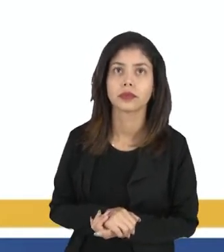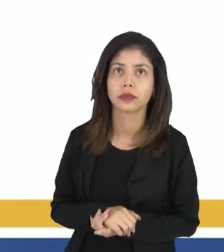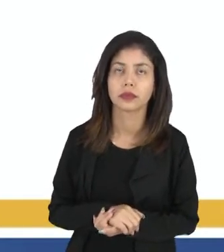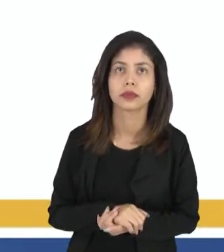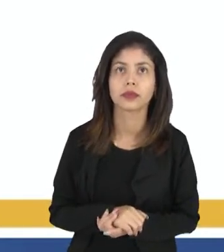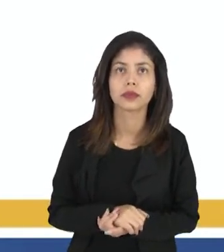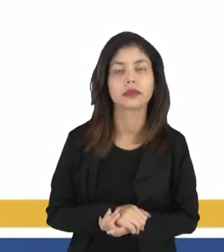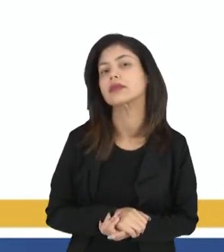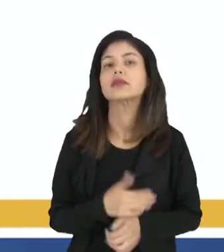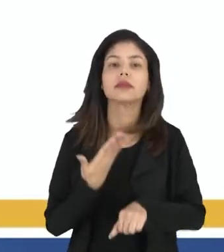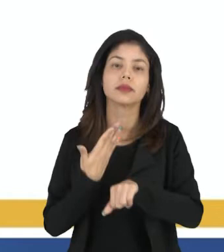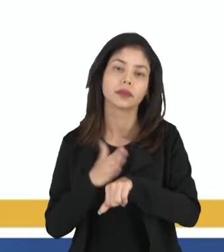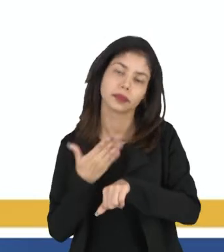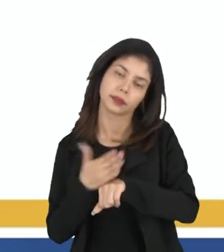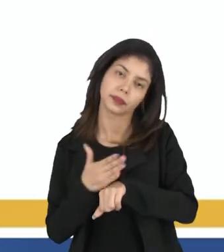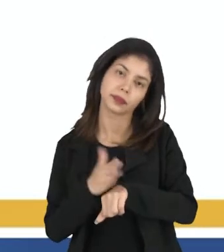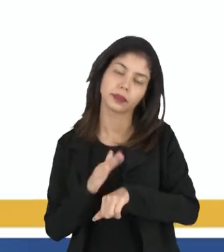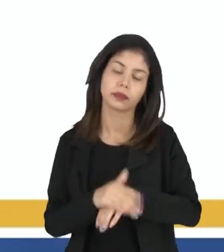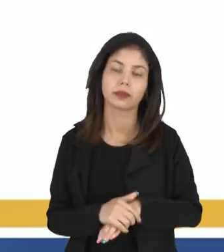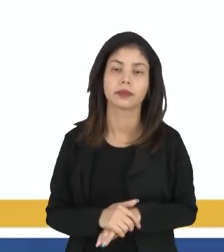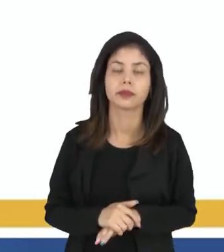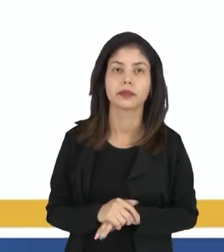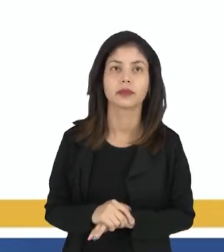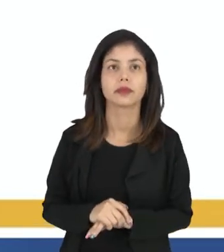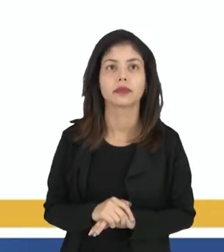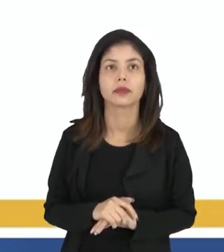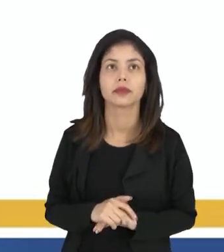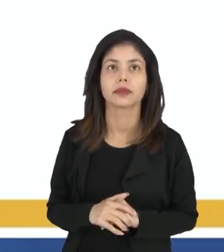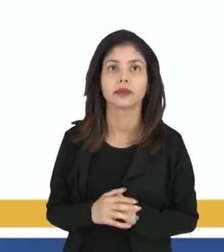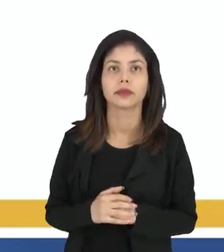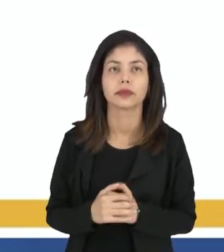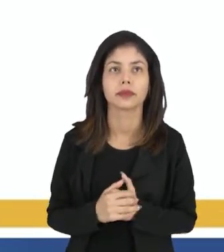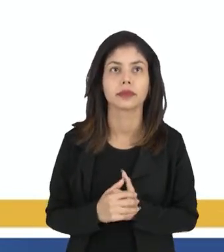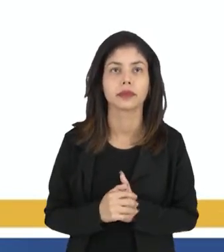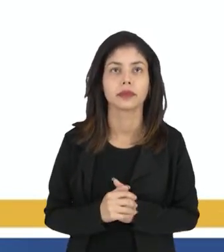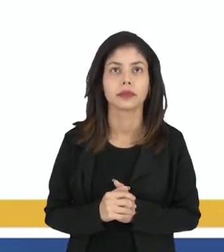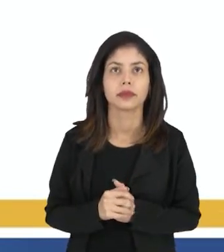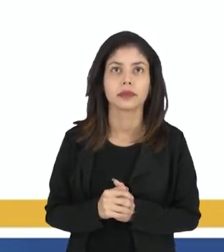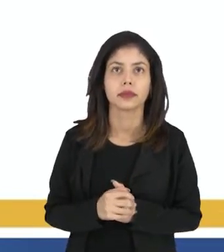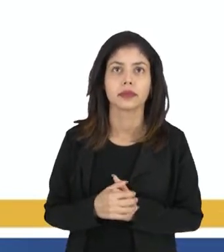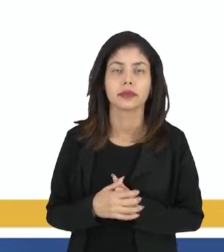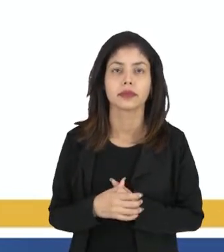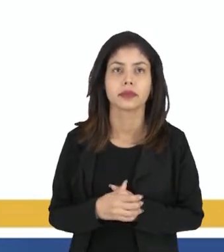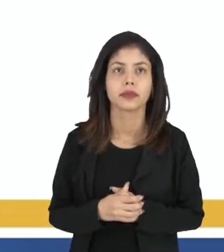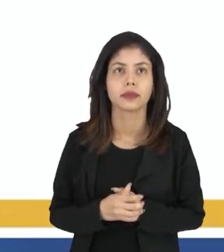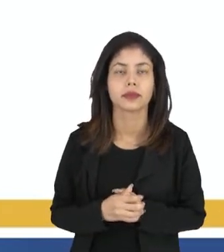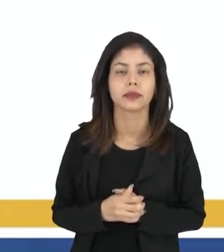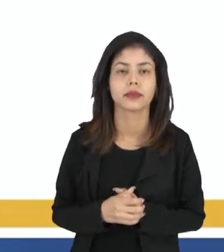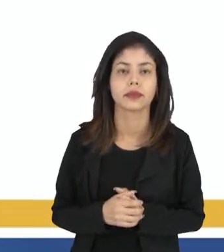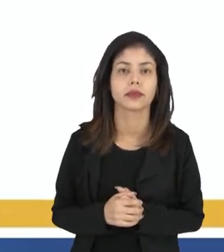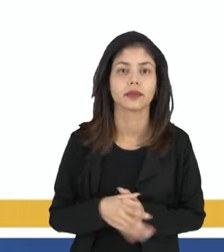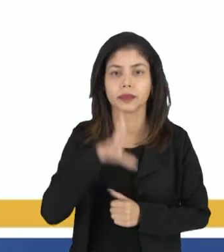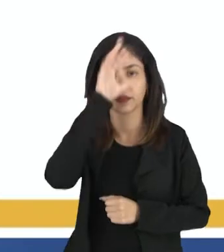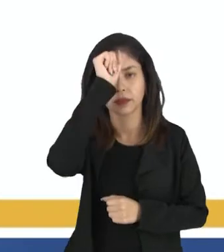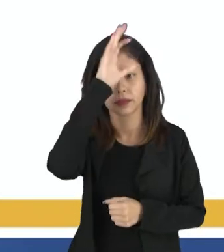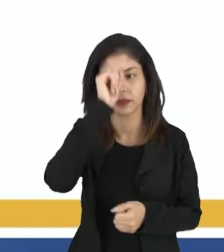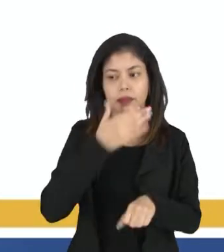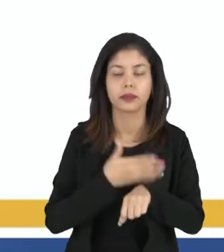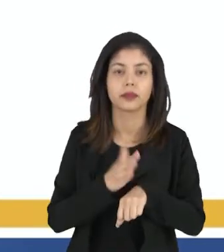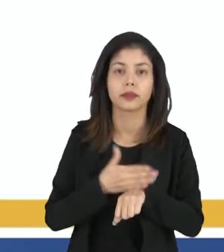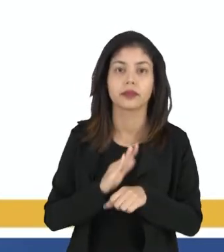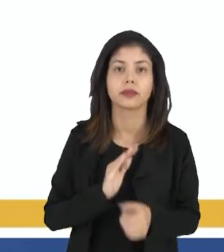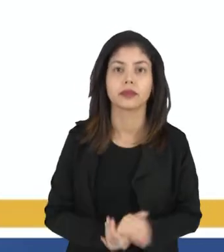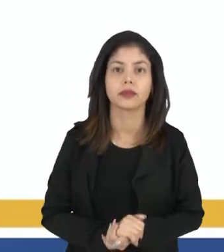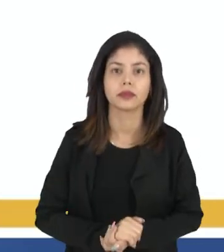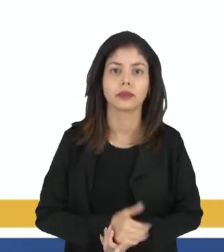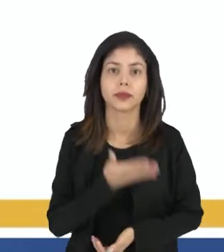So, let's practice. Então, vamos praticar. Learn, practice, improve. Aprenda,